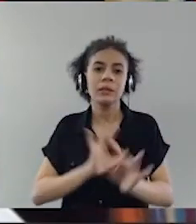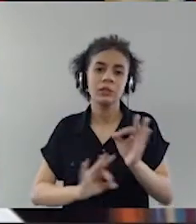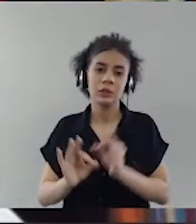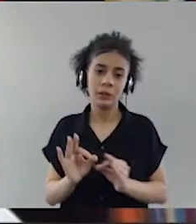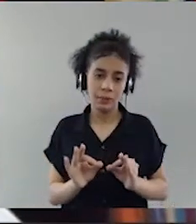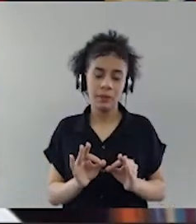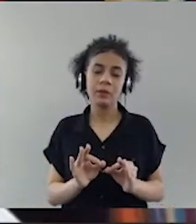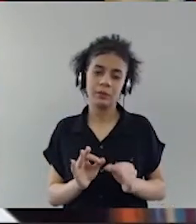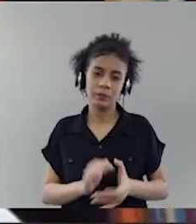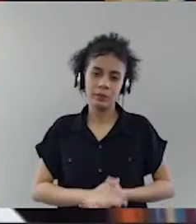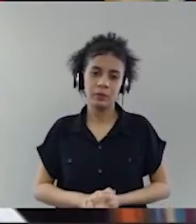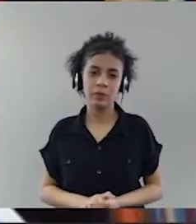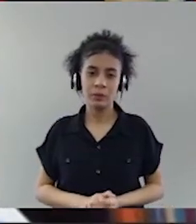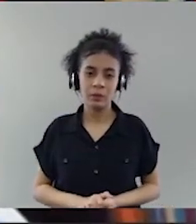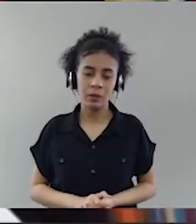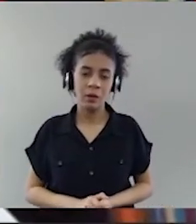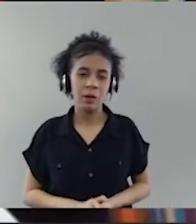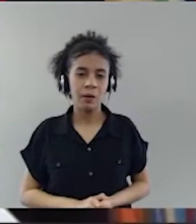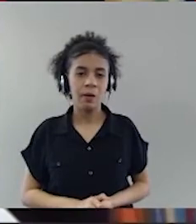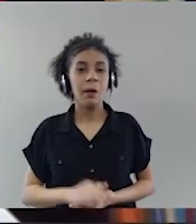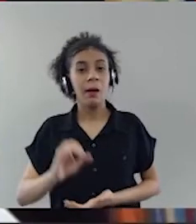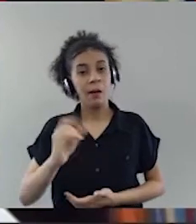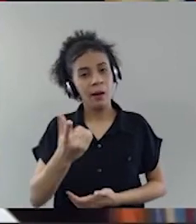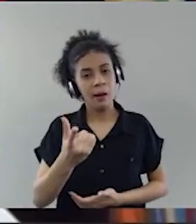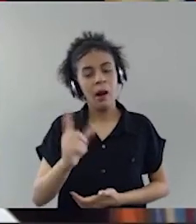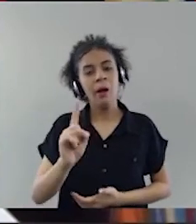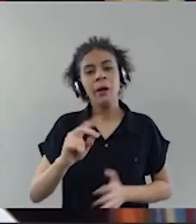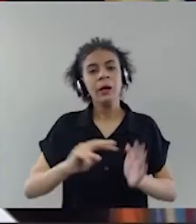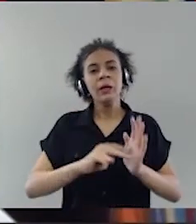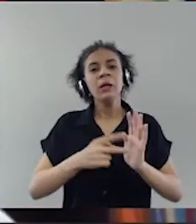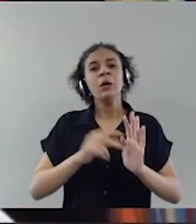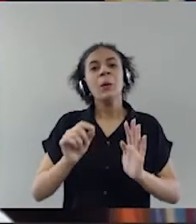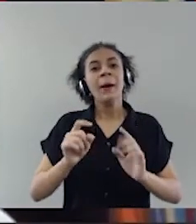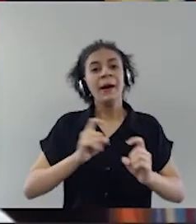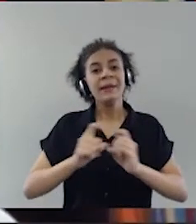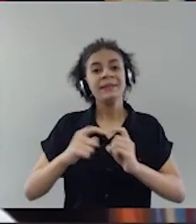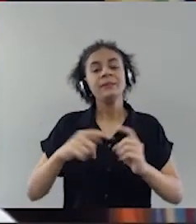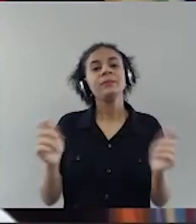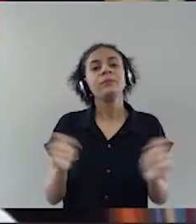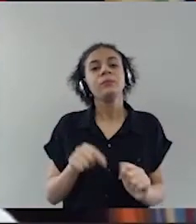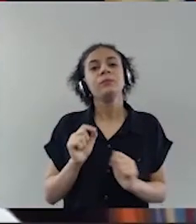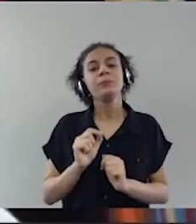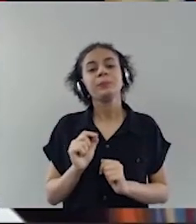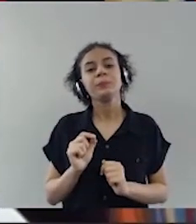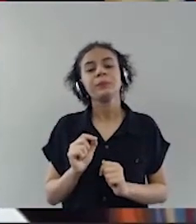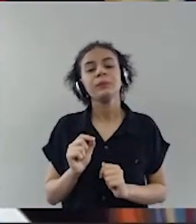gestão por essa razão. Claro que isso não significa entender que a administração pode